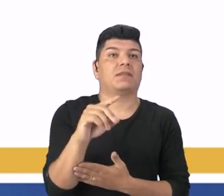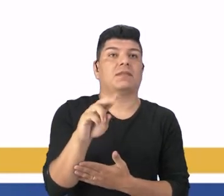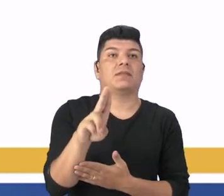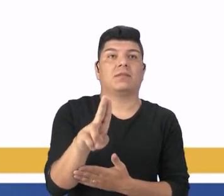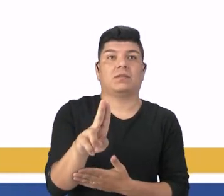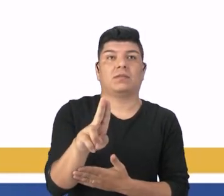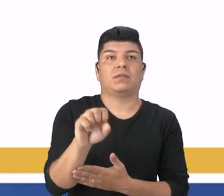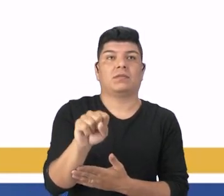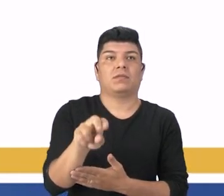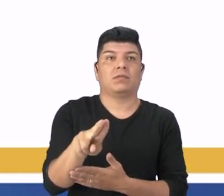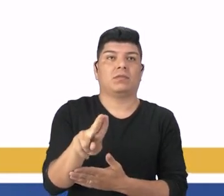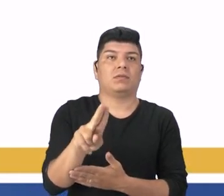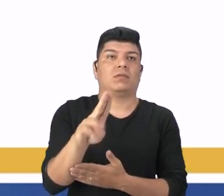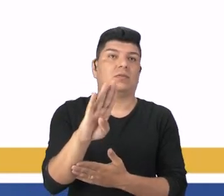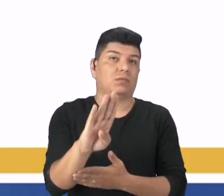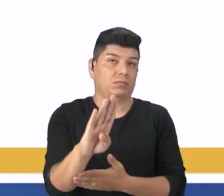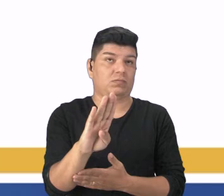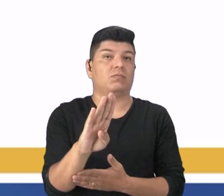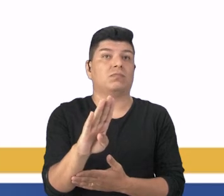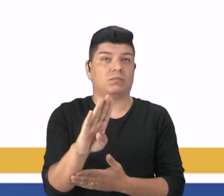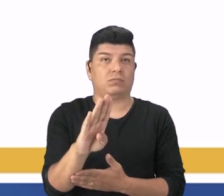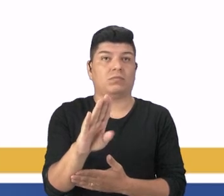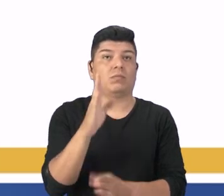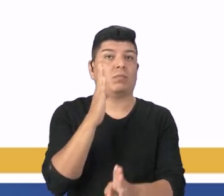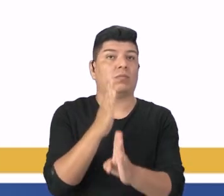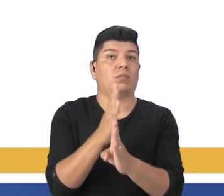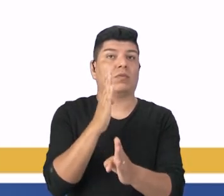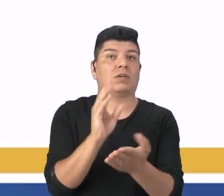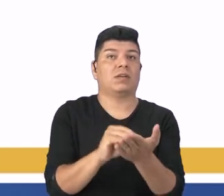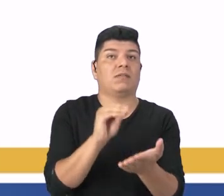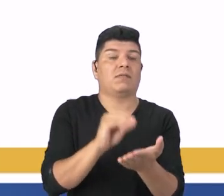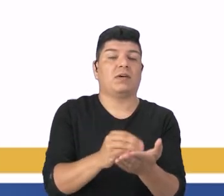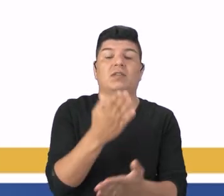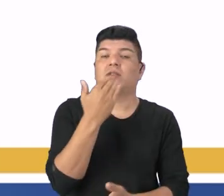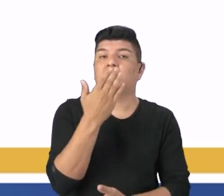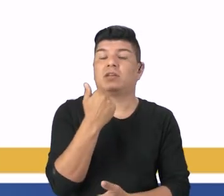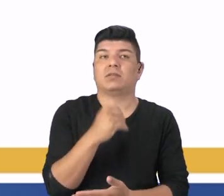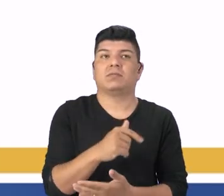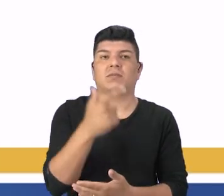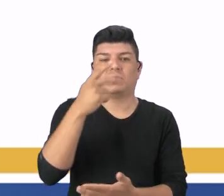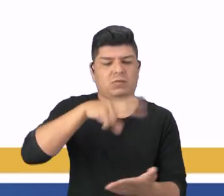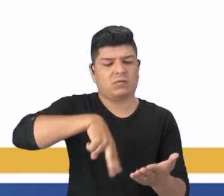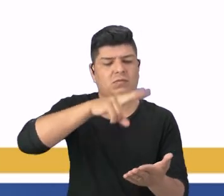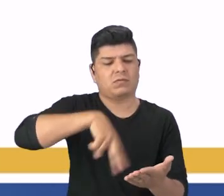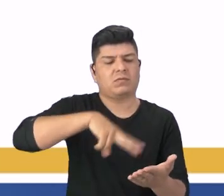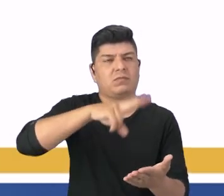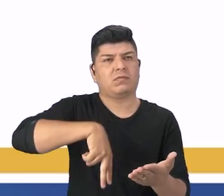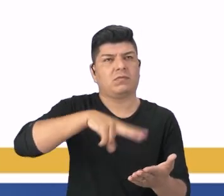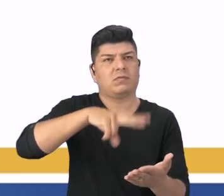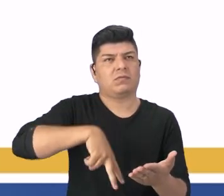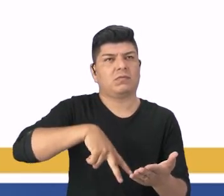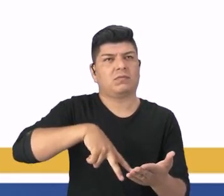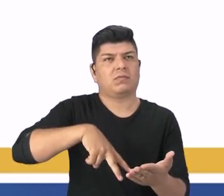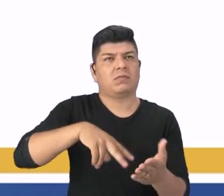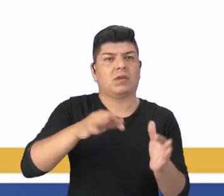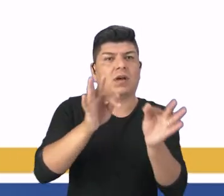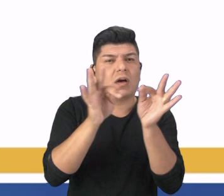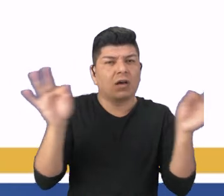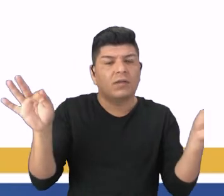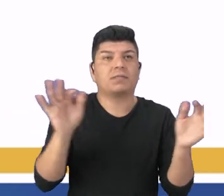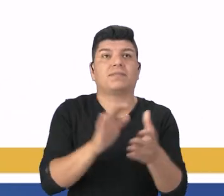A subnutrição causado pela falta de alimentos. Vamos ler de novo essa nossa frase